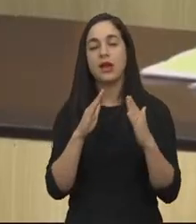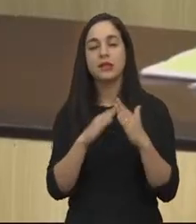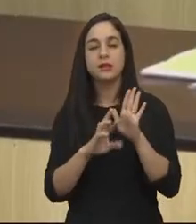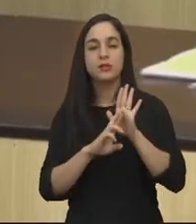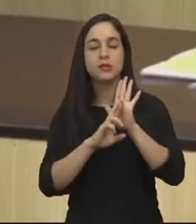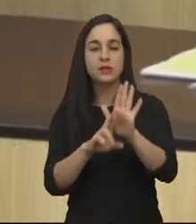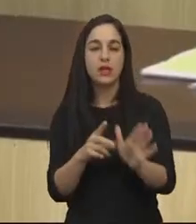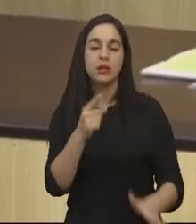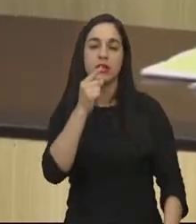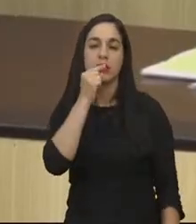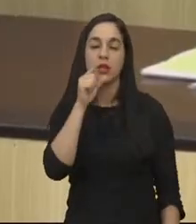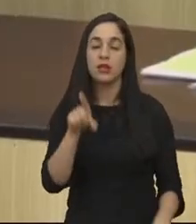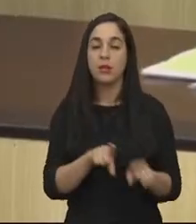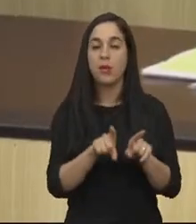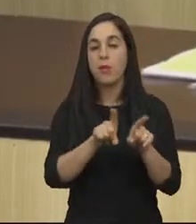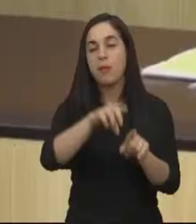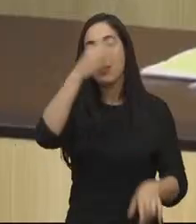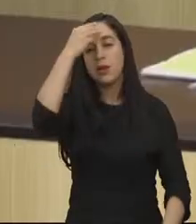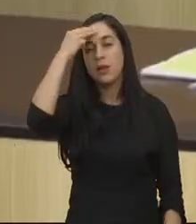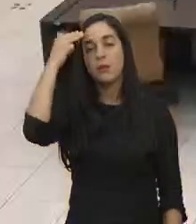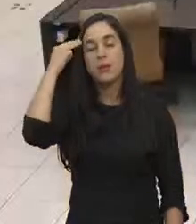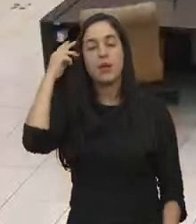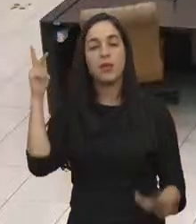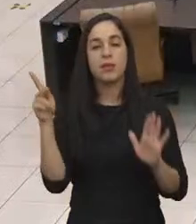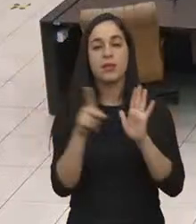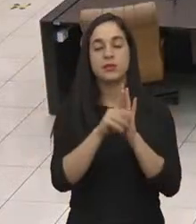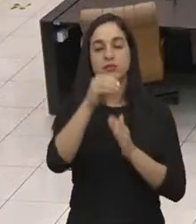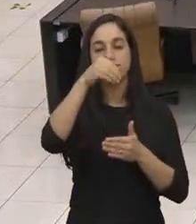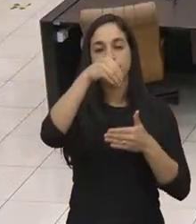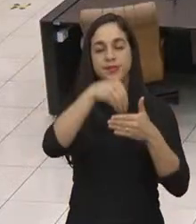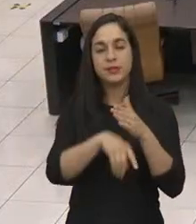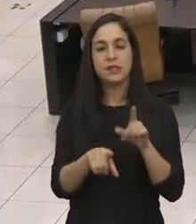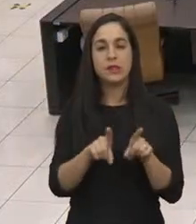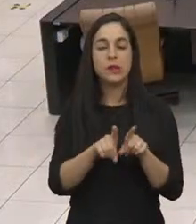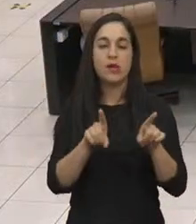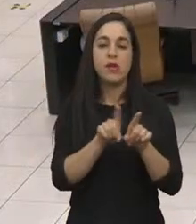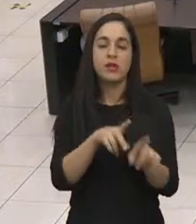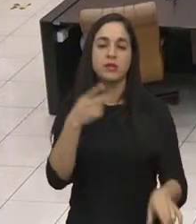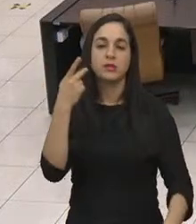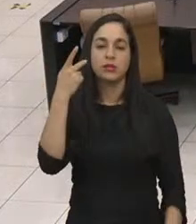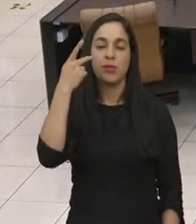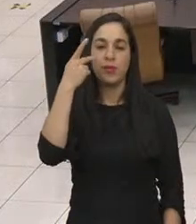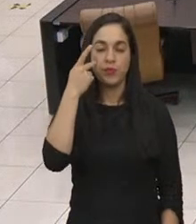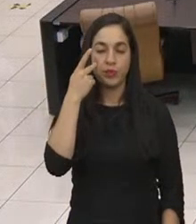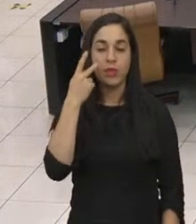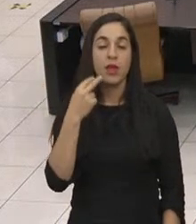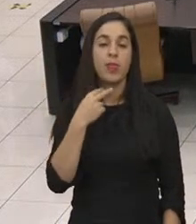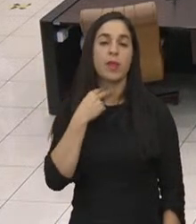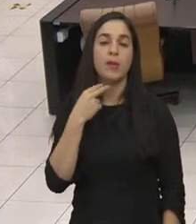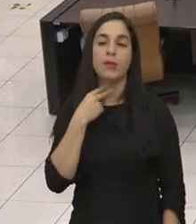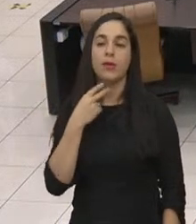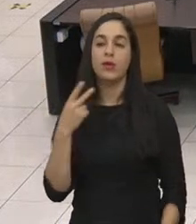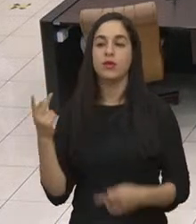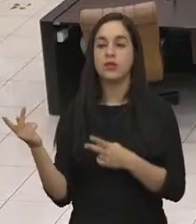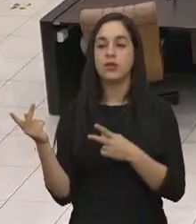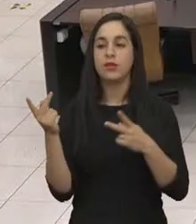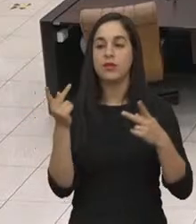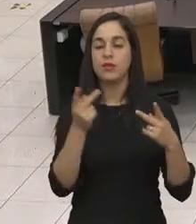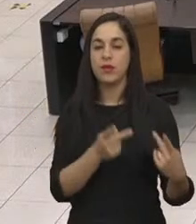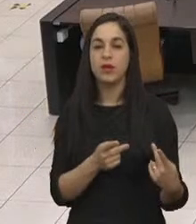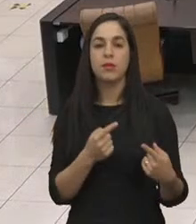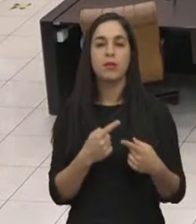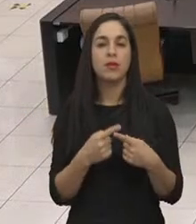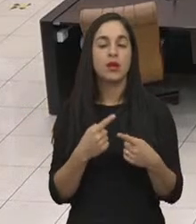Neto Alves, Maria Amélia, membro. O vereador Paulinho dos Condutores, relator, não pôde comparecer em razão de